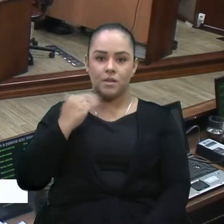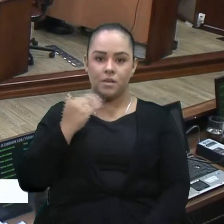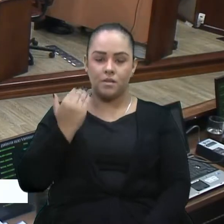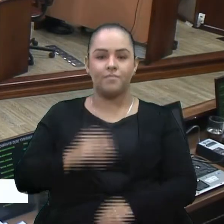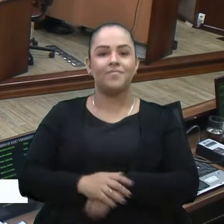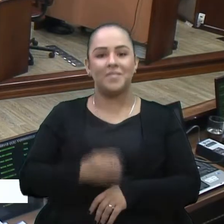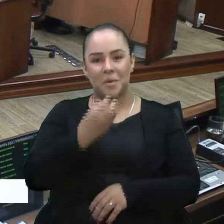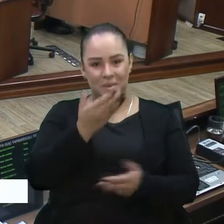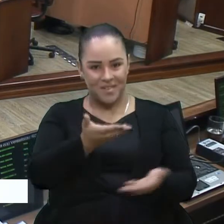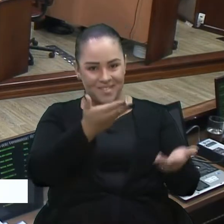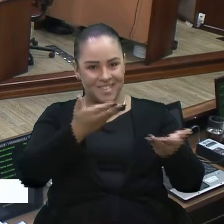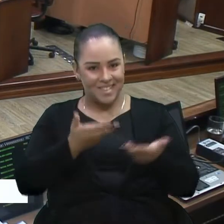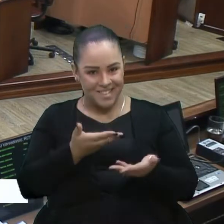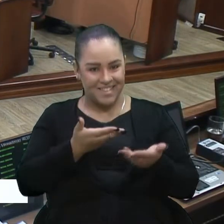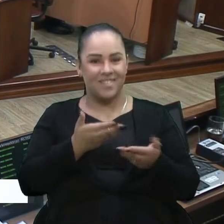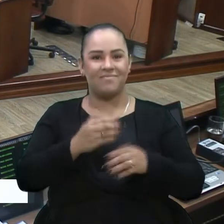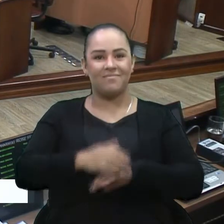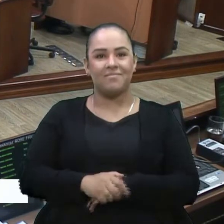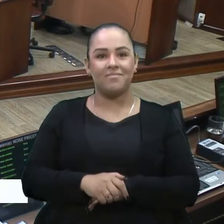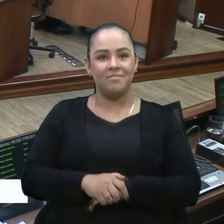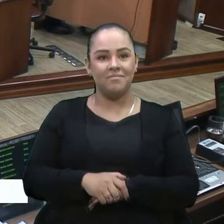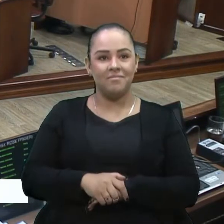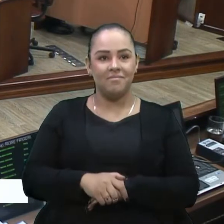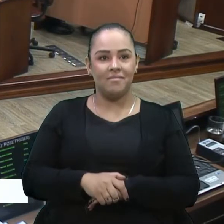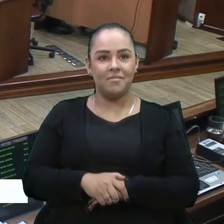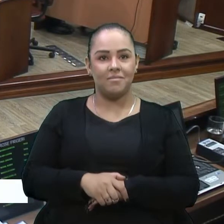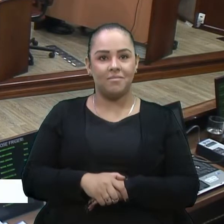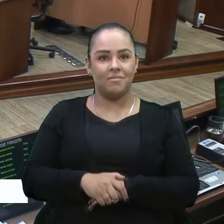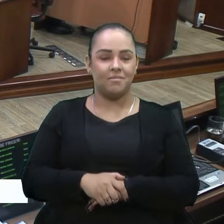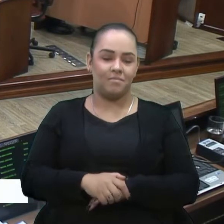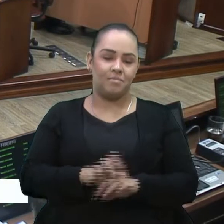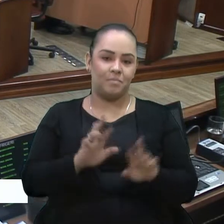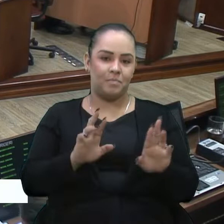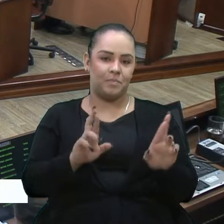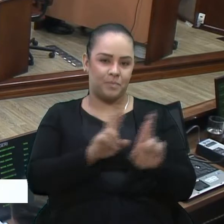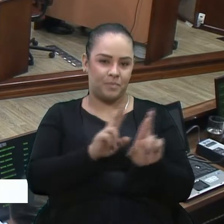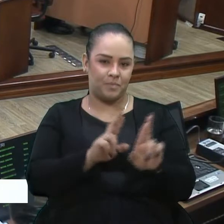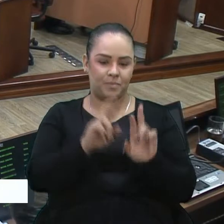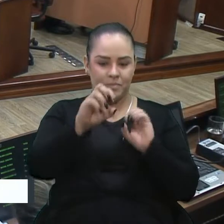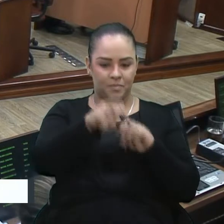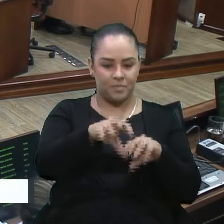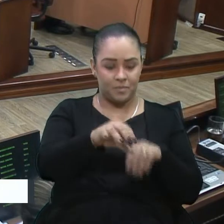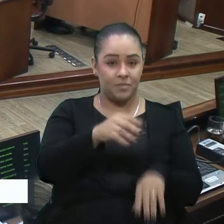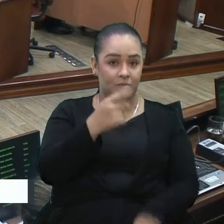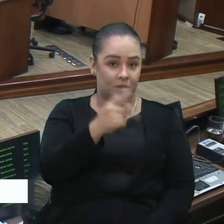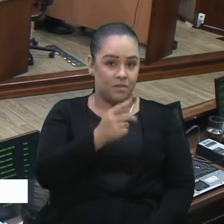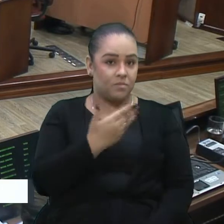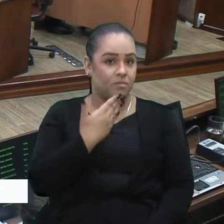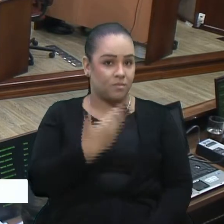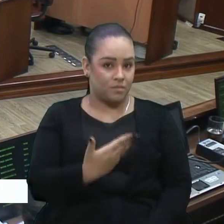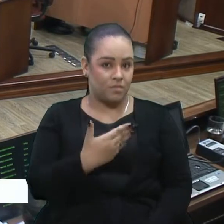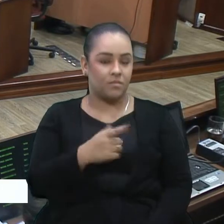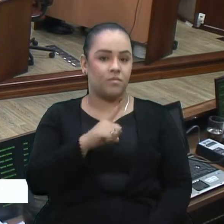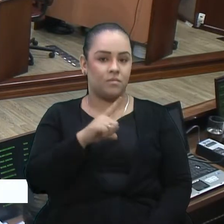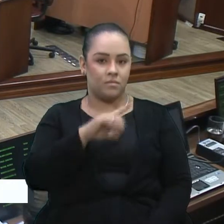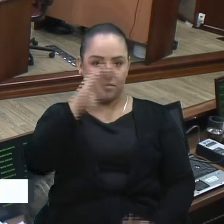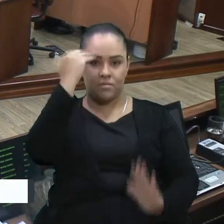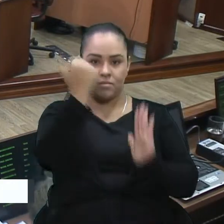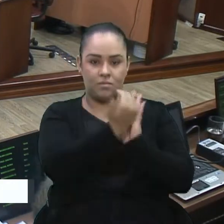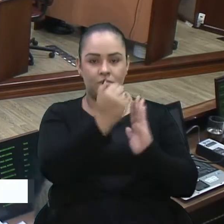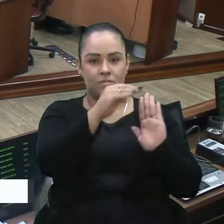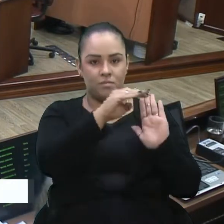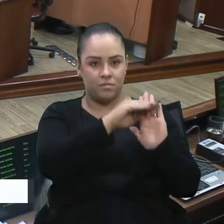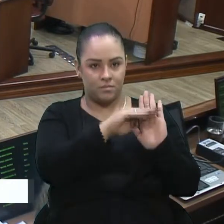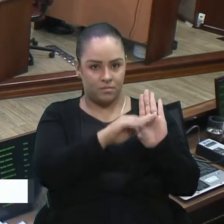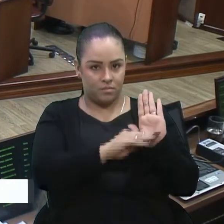bem-vinda de volta. Não tinha lhe falado isso antes. Em relação a essa questão da educação e do seu pedido, né, para os protocolos, para que sejam mantidos